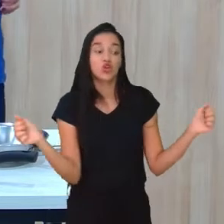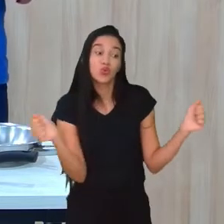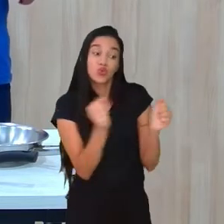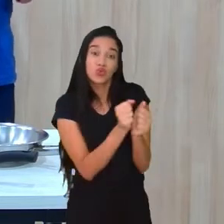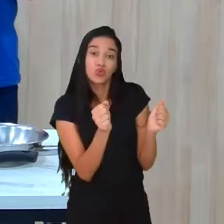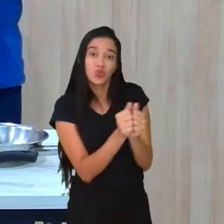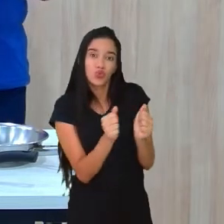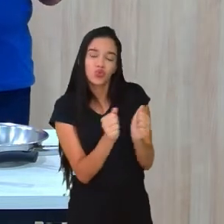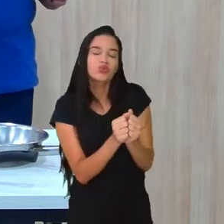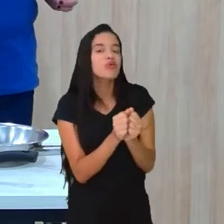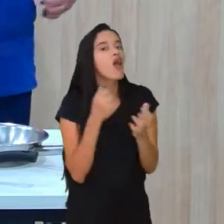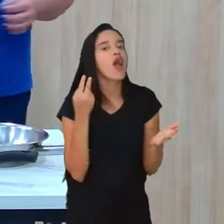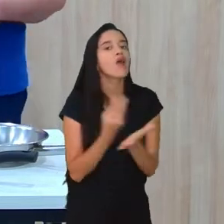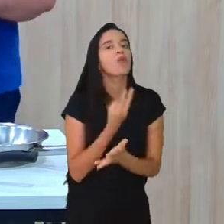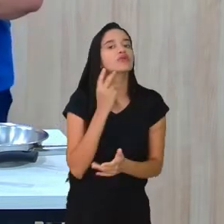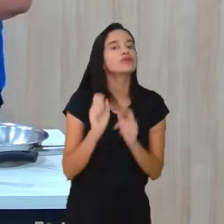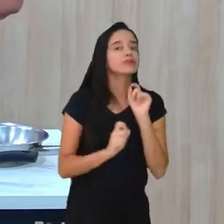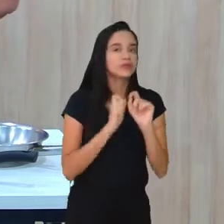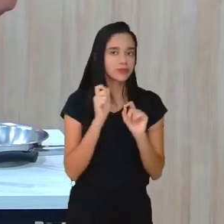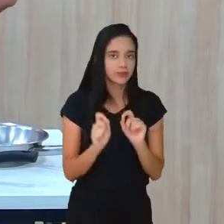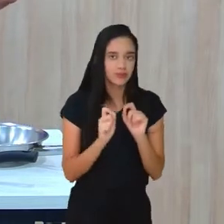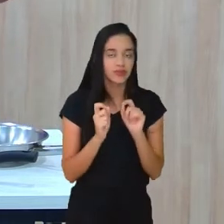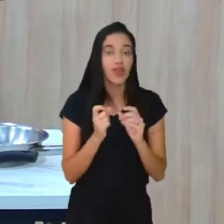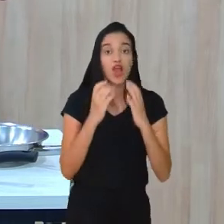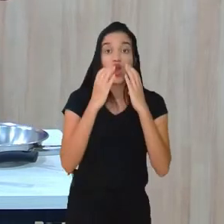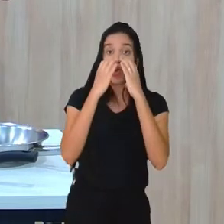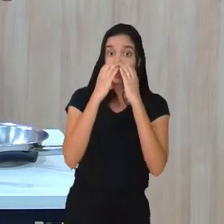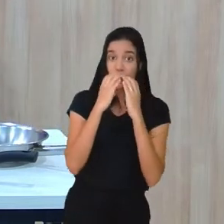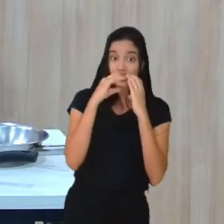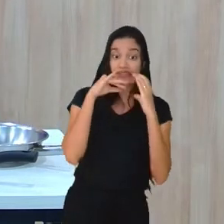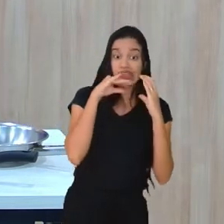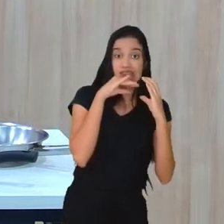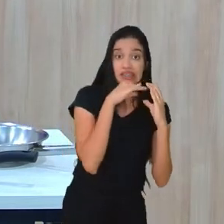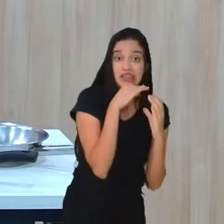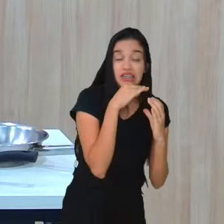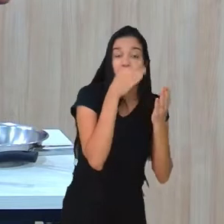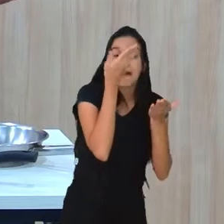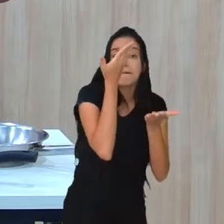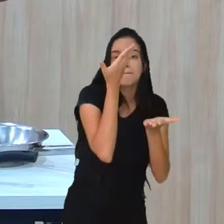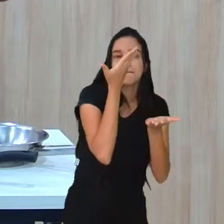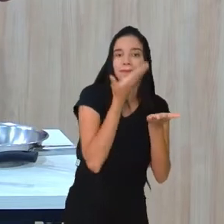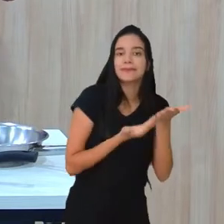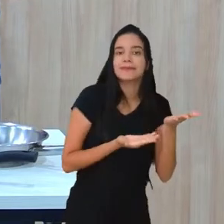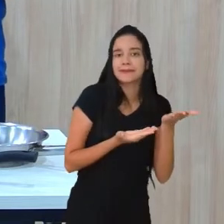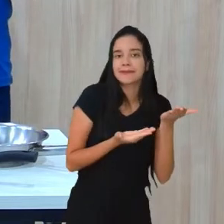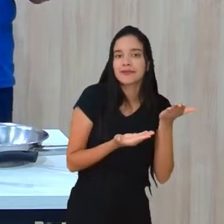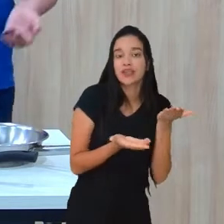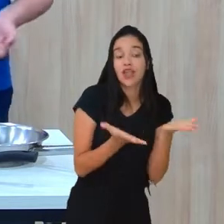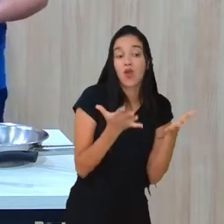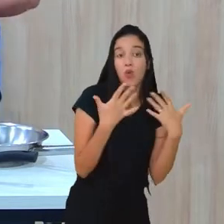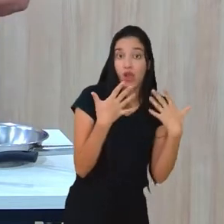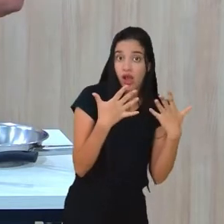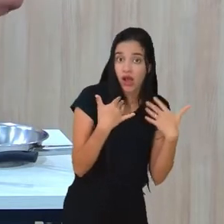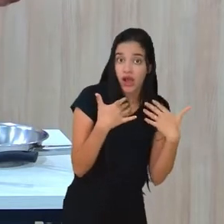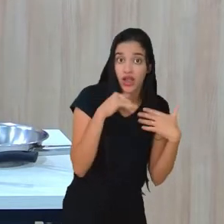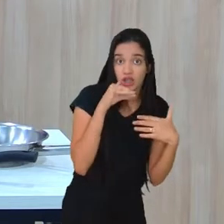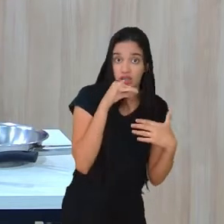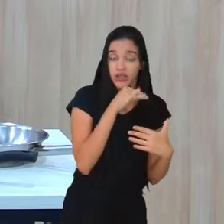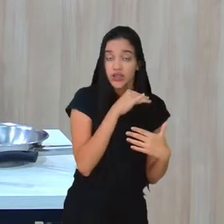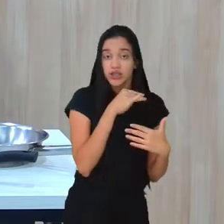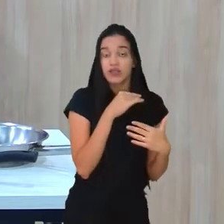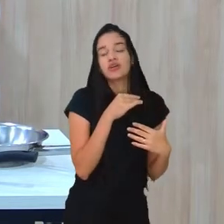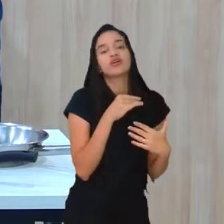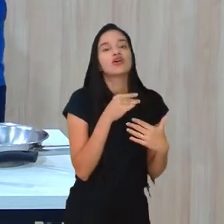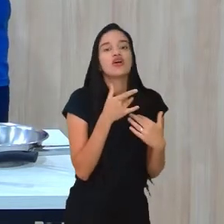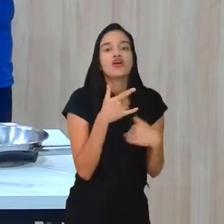juntos. E o que é que acontece? O sanduíche que era quente, perdeu, né, calor, e na medida que ele